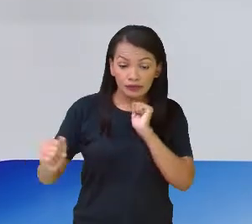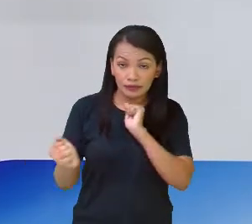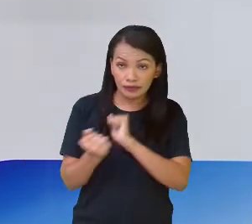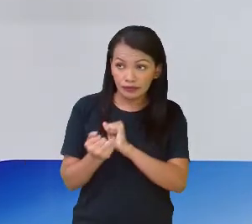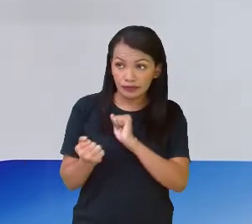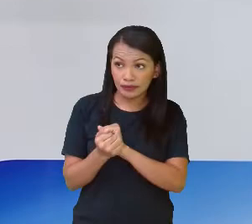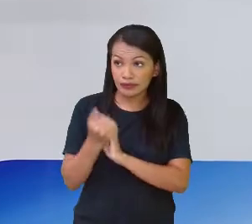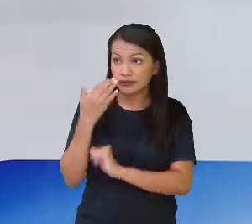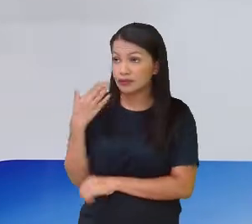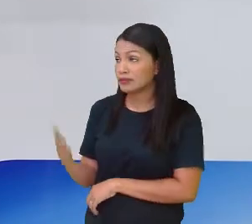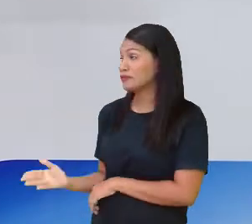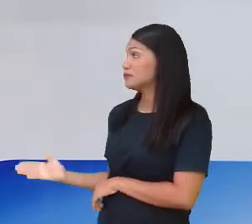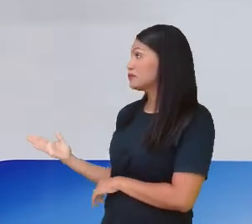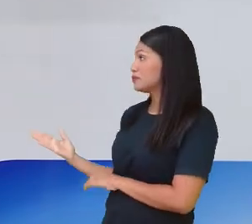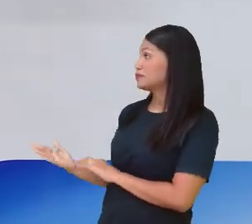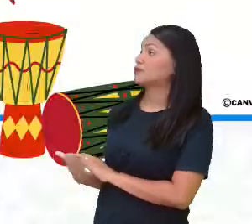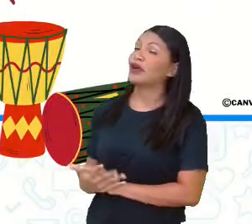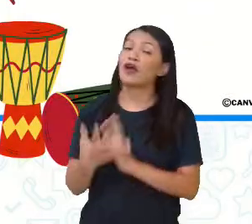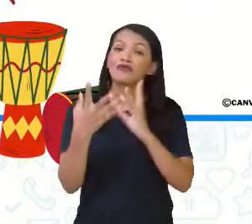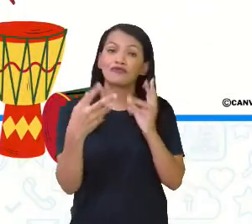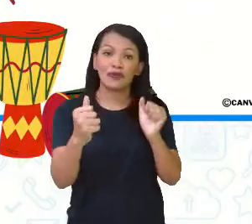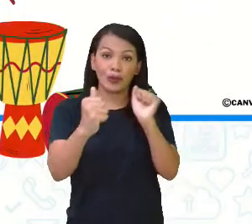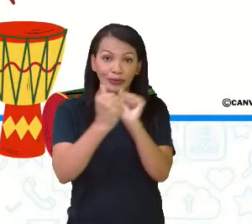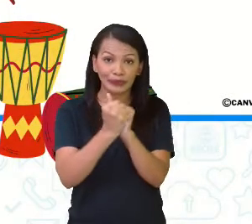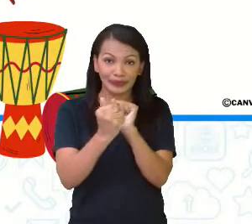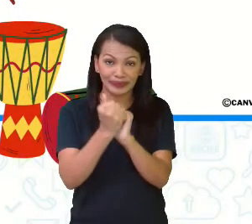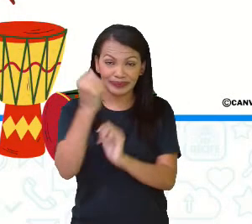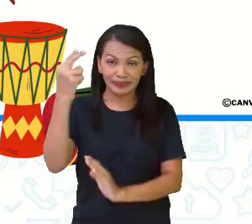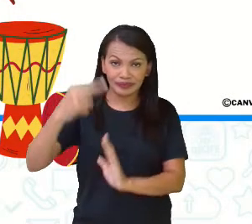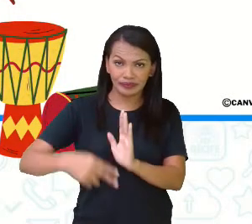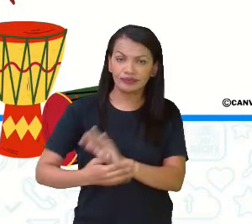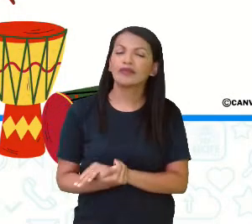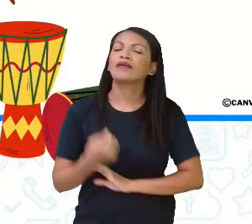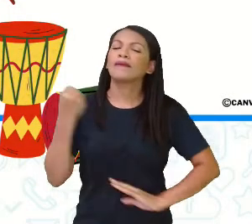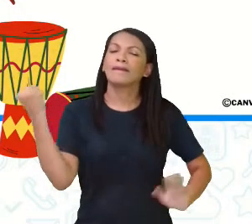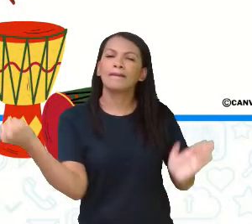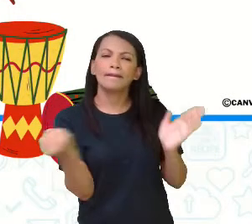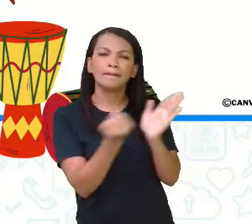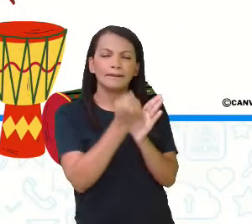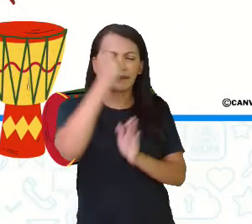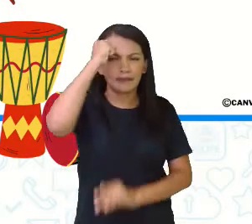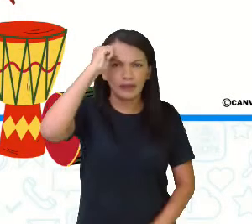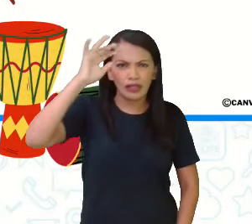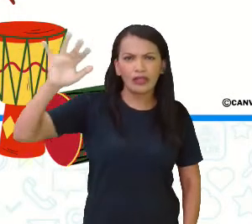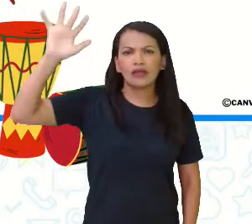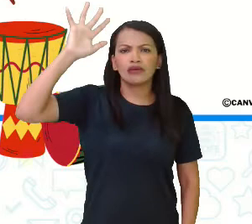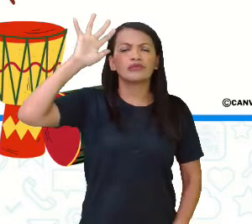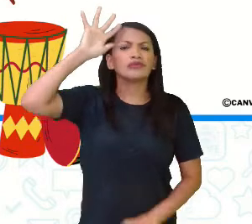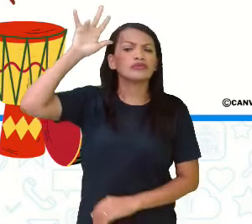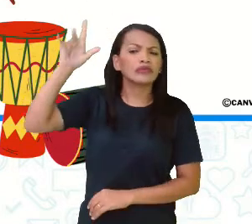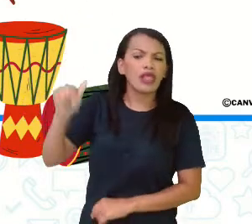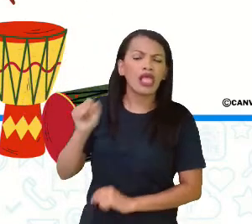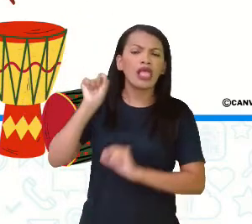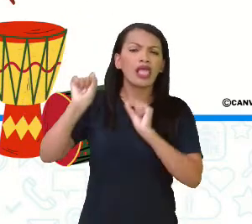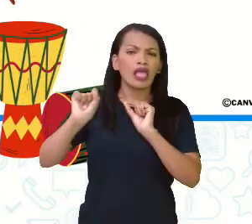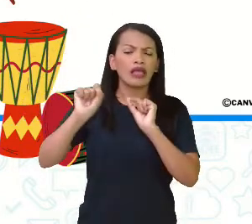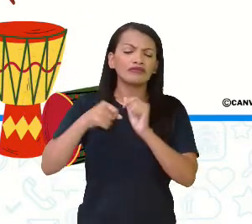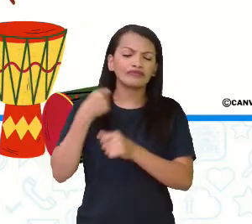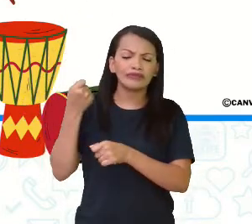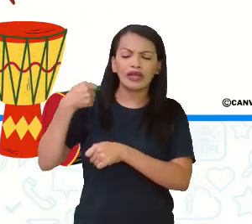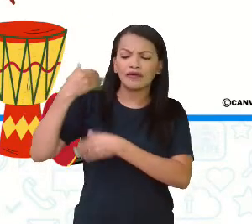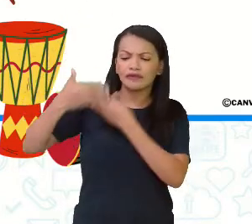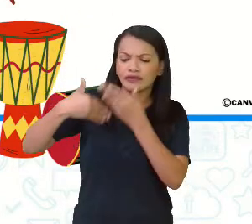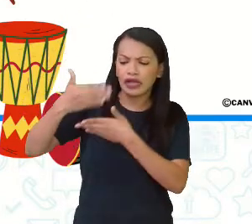Vai aparecer assim na tela, a gente vai ler junto. Vamos embora. O patrimônio imaterial africano é reconstruído por